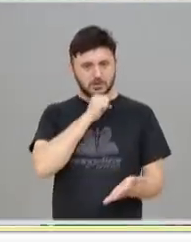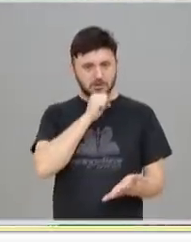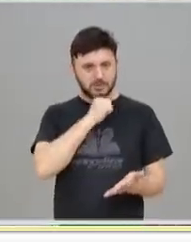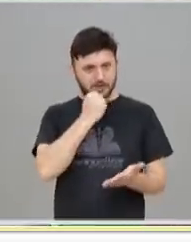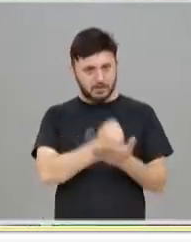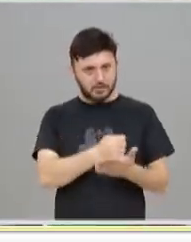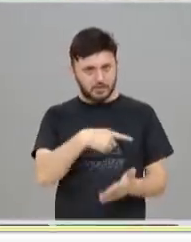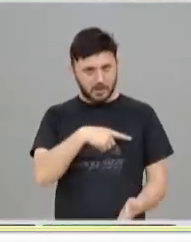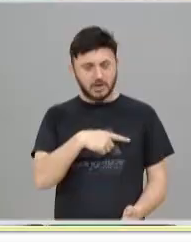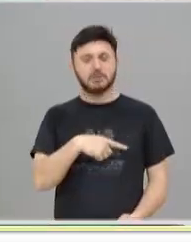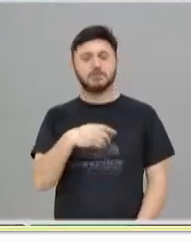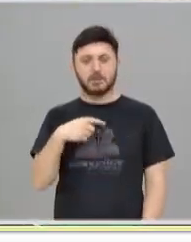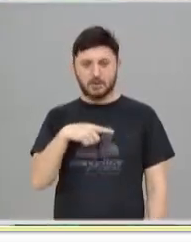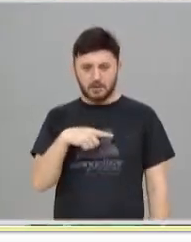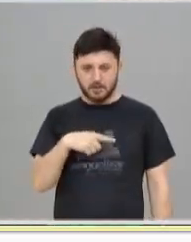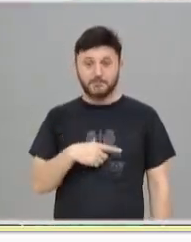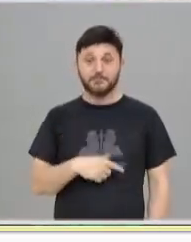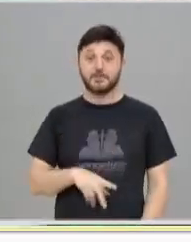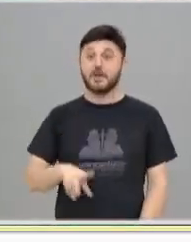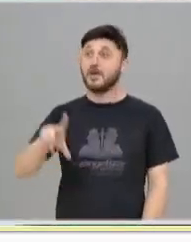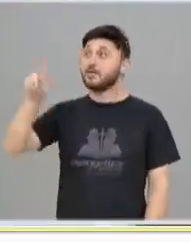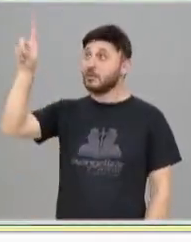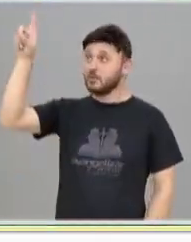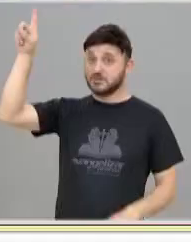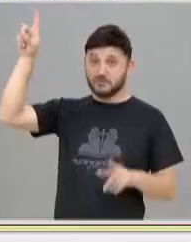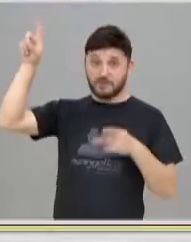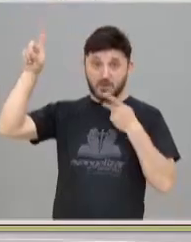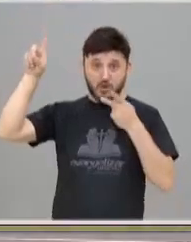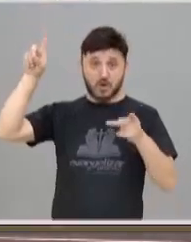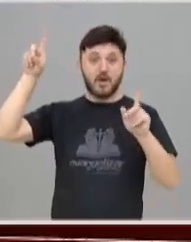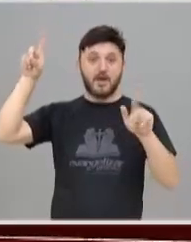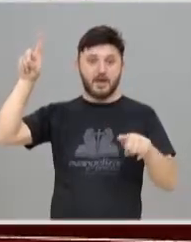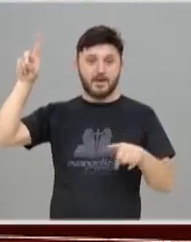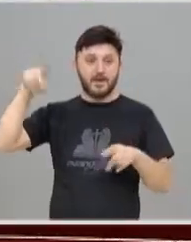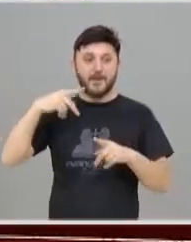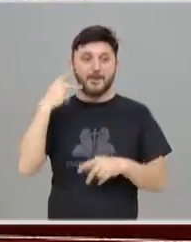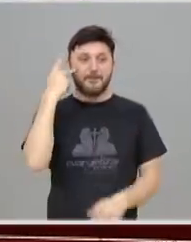Está. Esse é Deus? É, para eles.